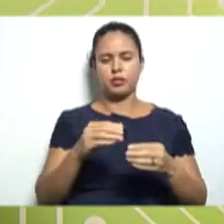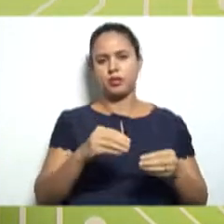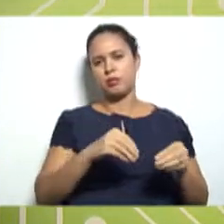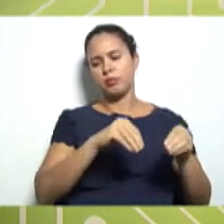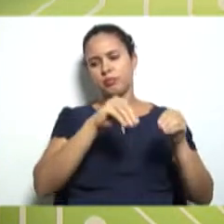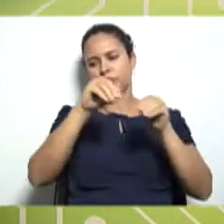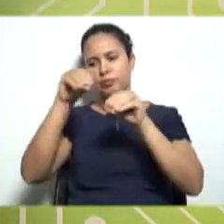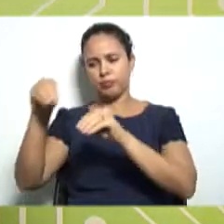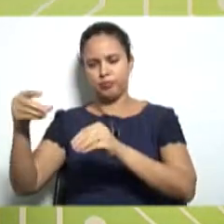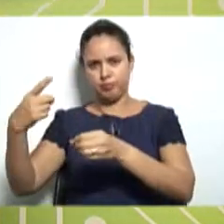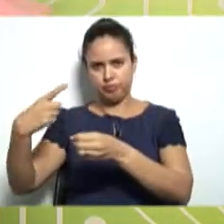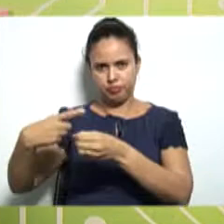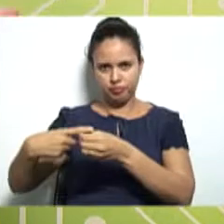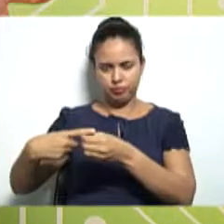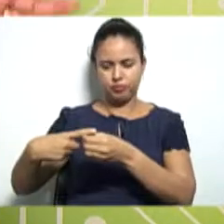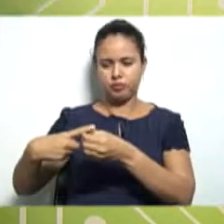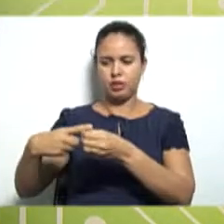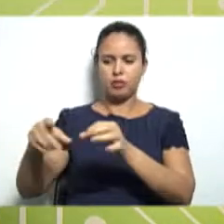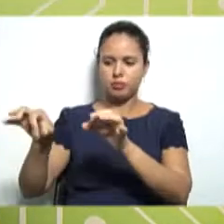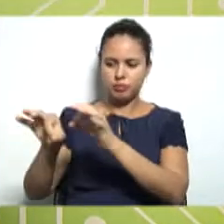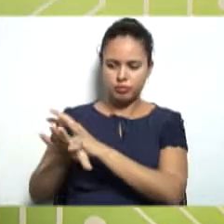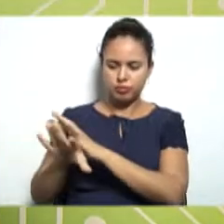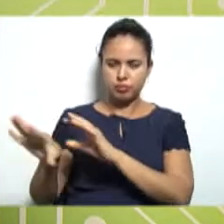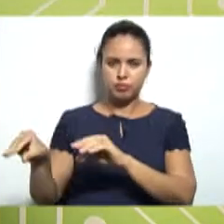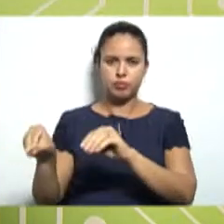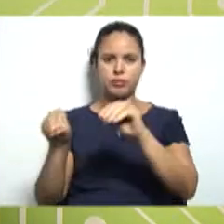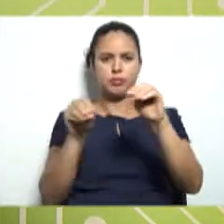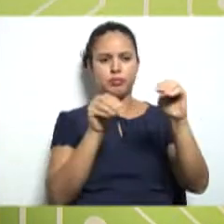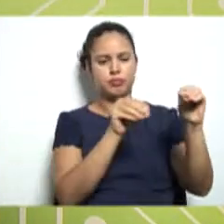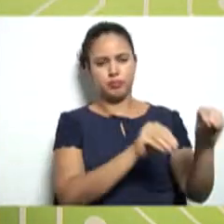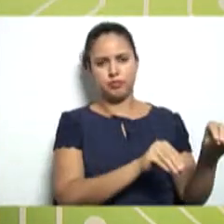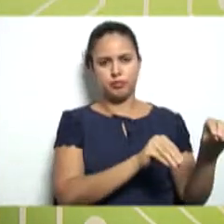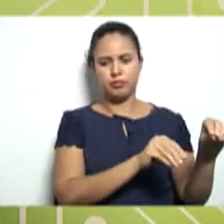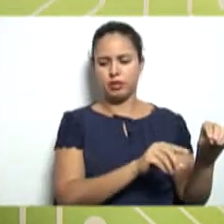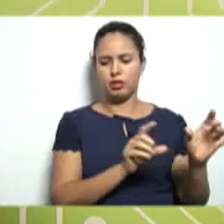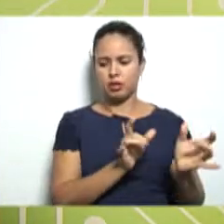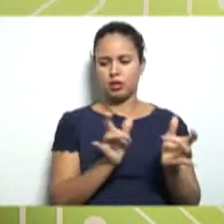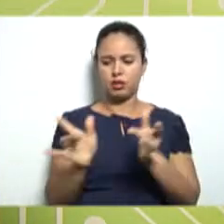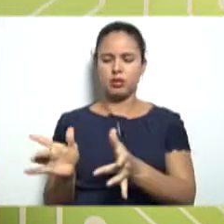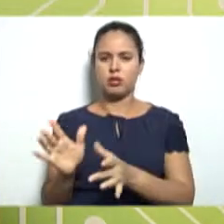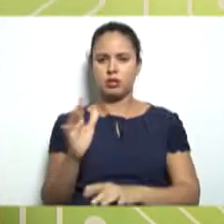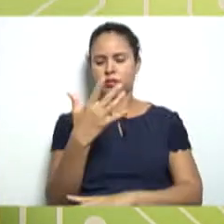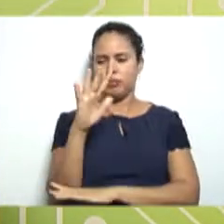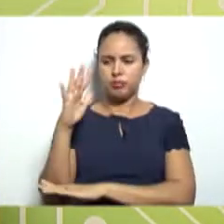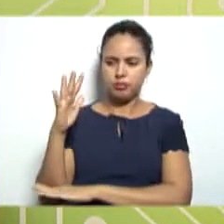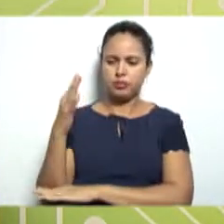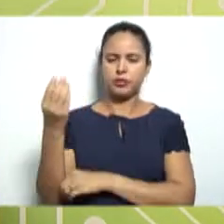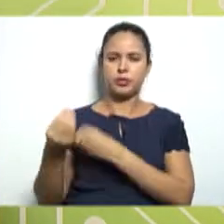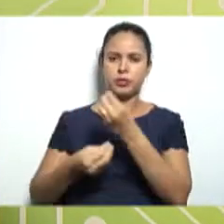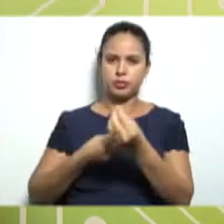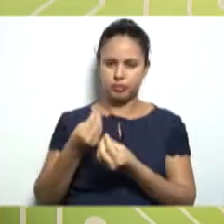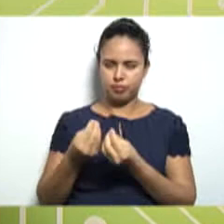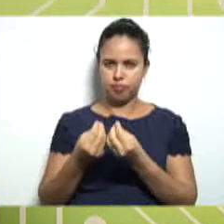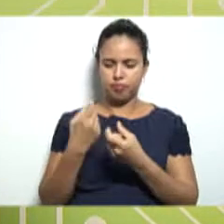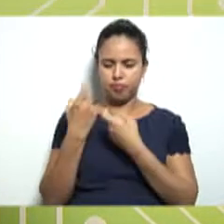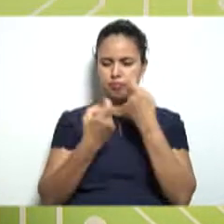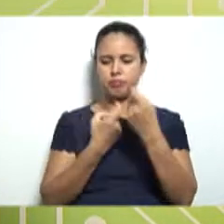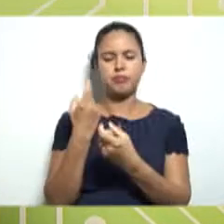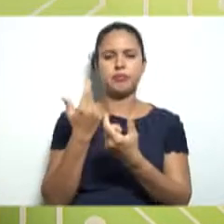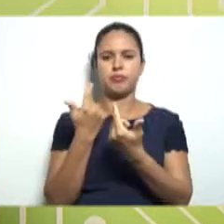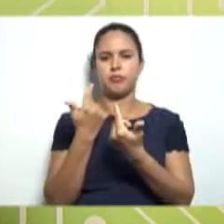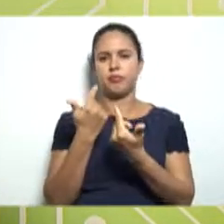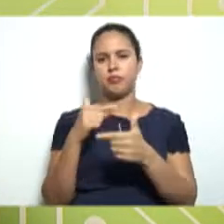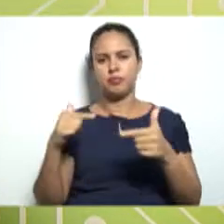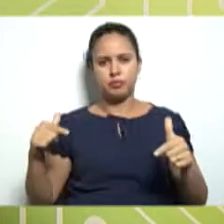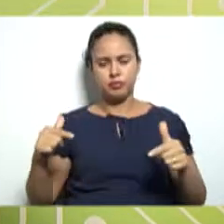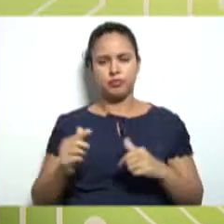mineral eles vão embora, mudam-se para outras cidades e não fica a preocupação com o meio ambiente, com aquela região geográfica. Então aqui a gente tem um foco um